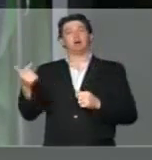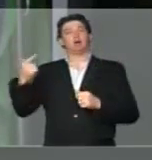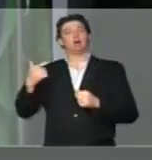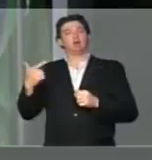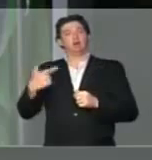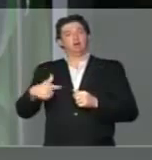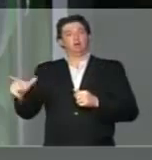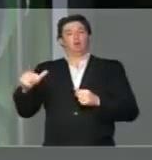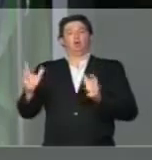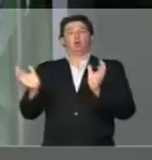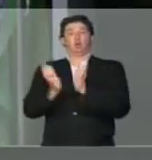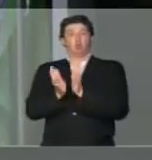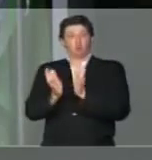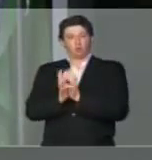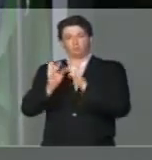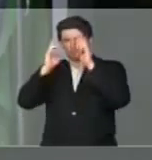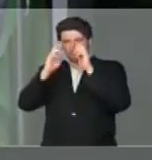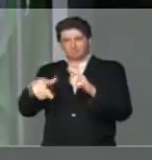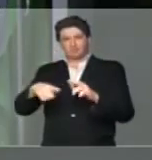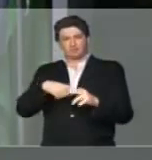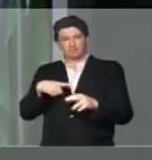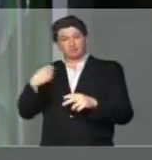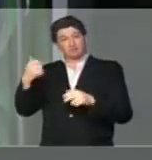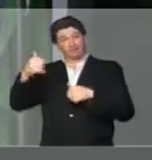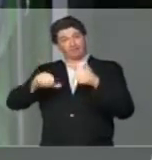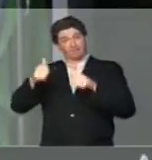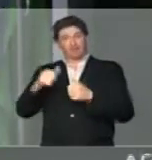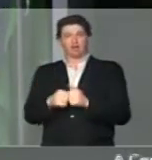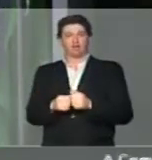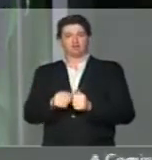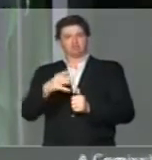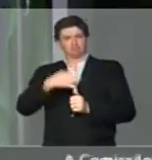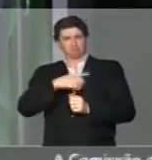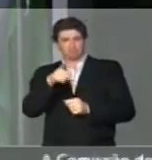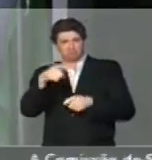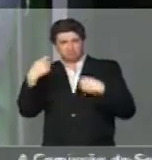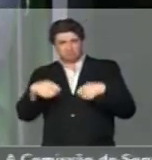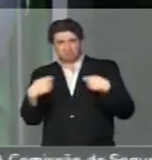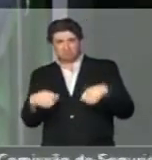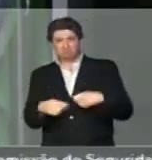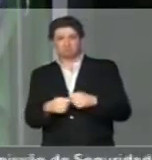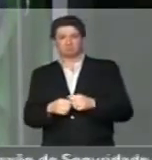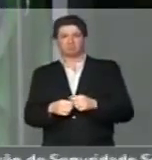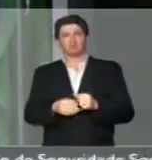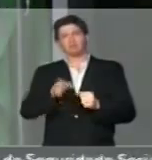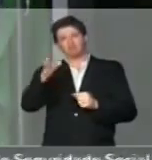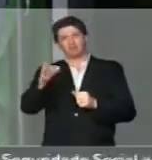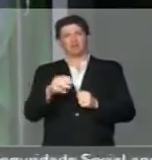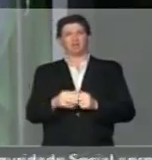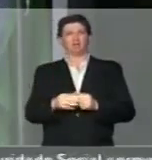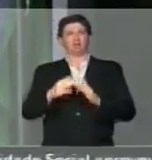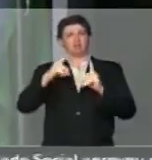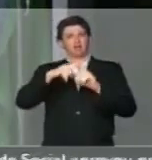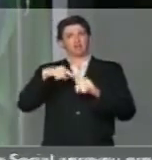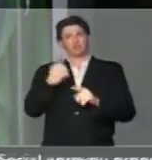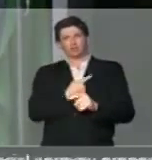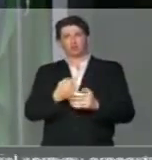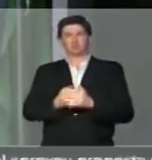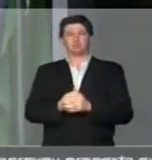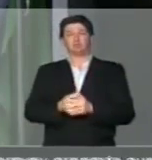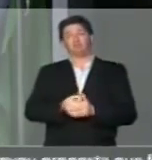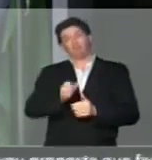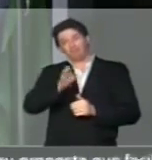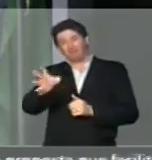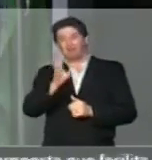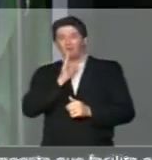denominações também com muito respeito devem analisar. Se você está precisando, vá uma das nossas igrejas, vá lá para